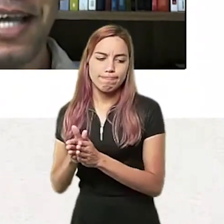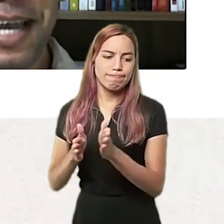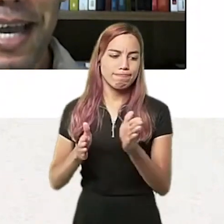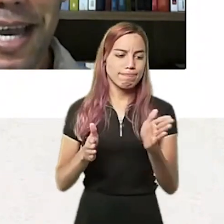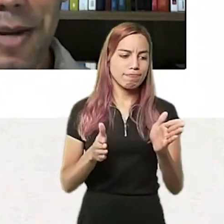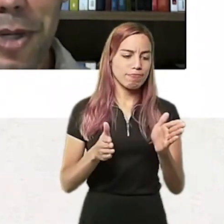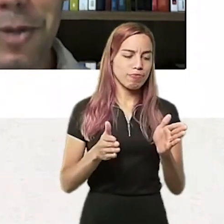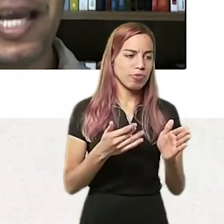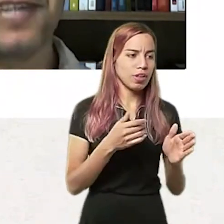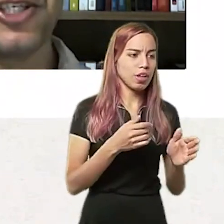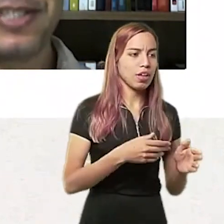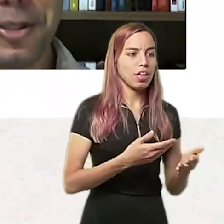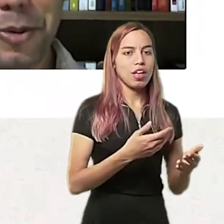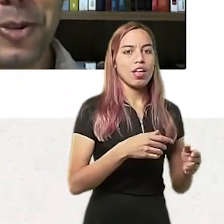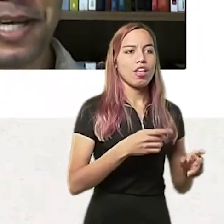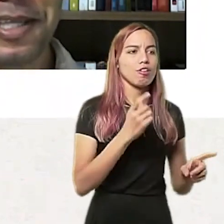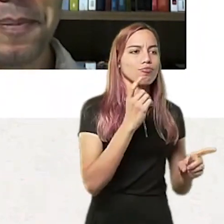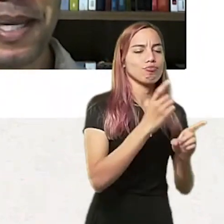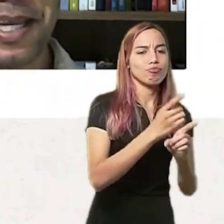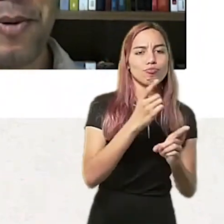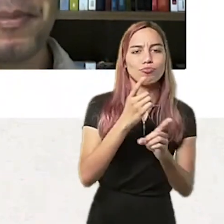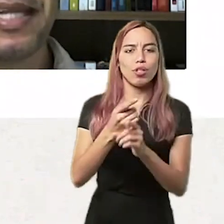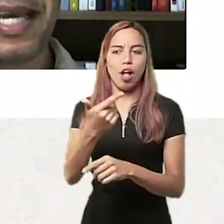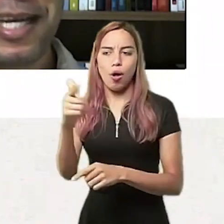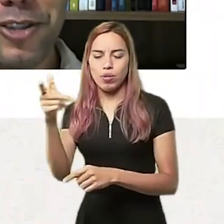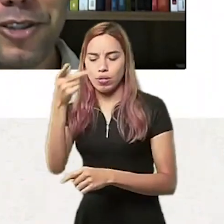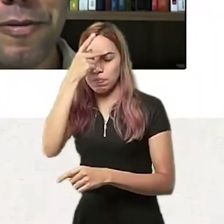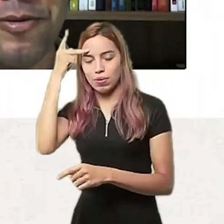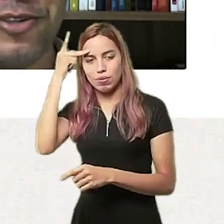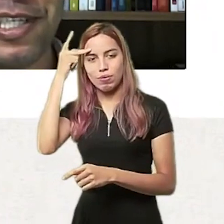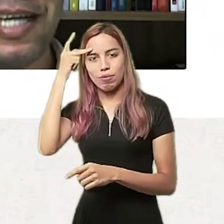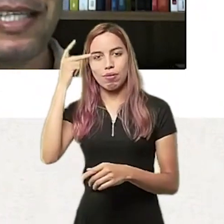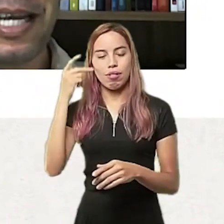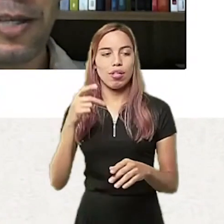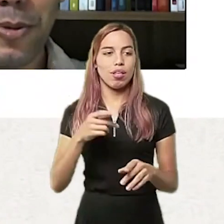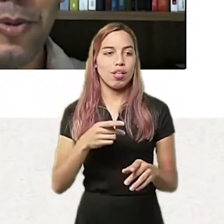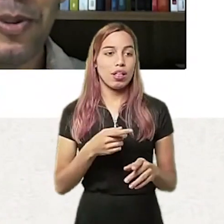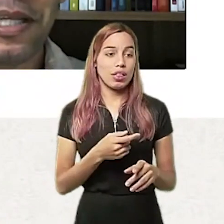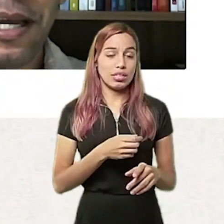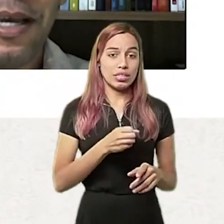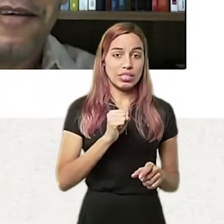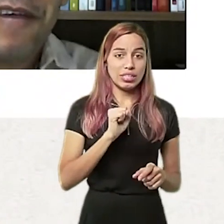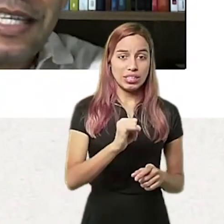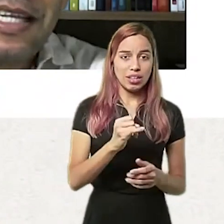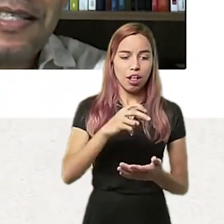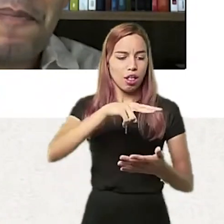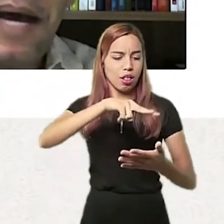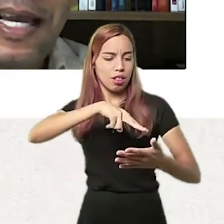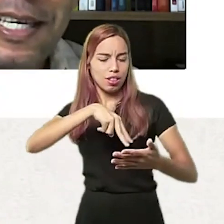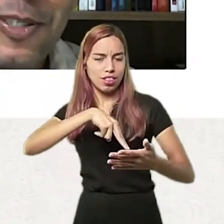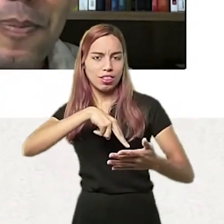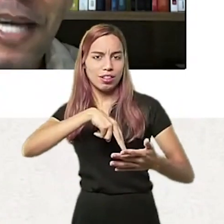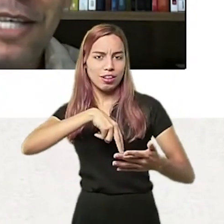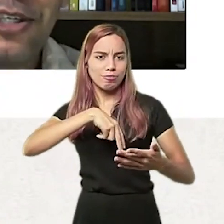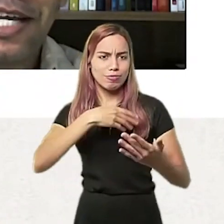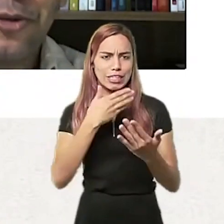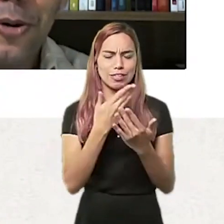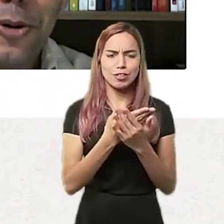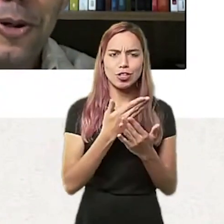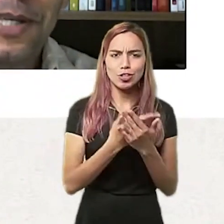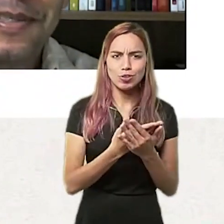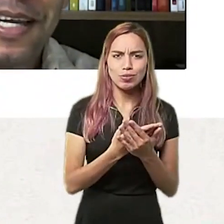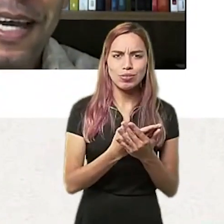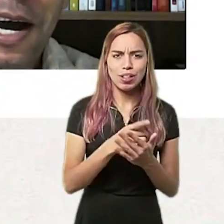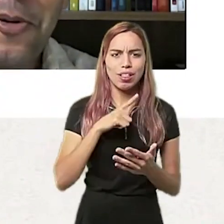a gente, quando lê, a gente se educa também. É uma maneira de difundir a literatura, né? Fazer desse país um país